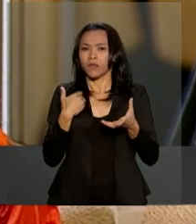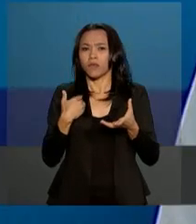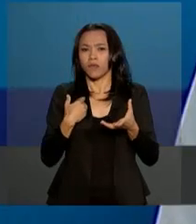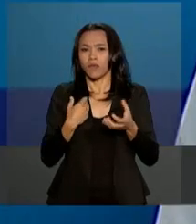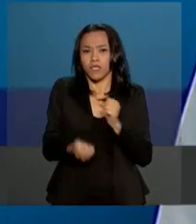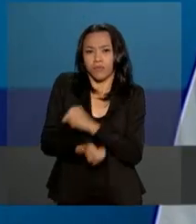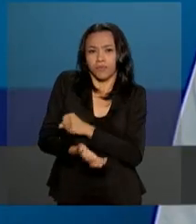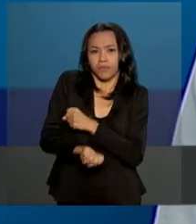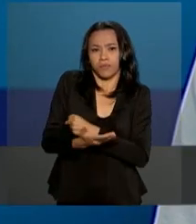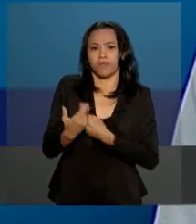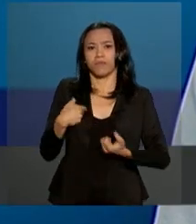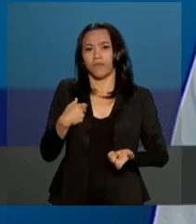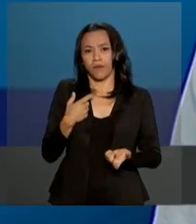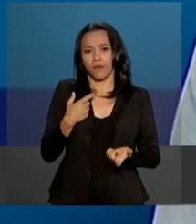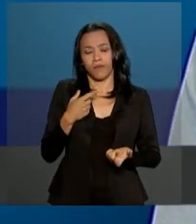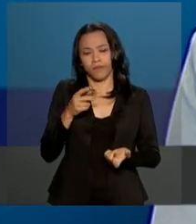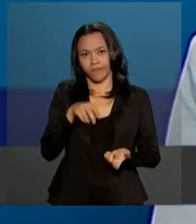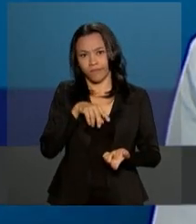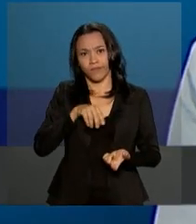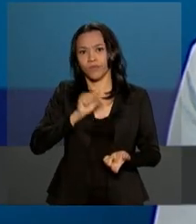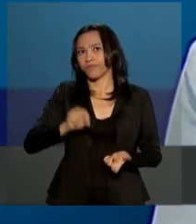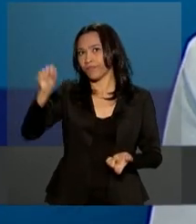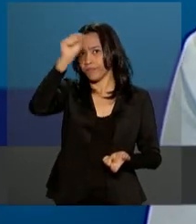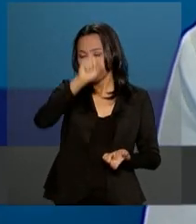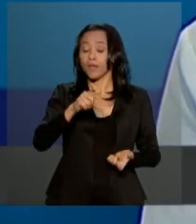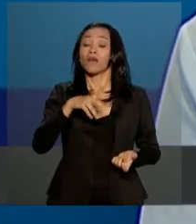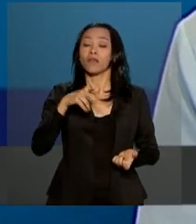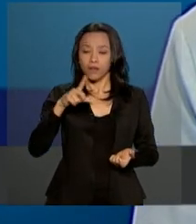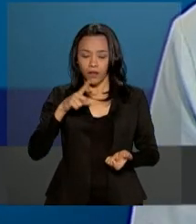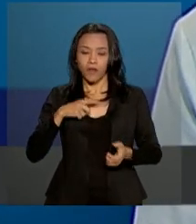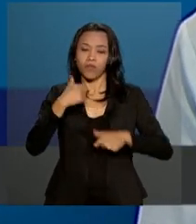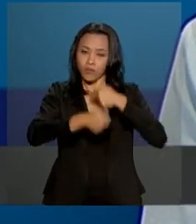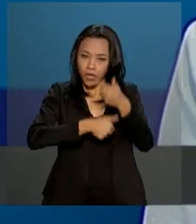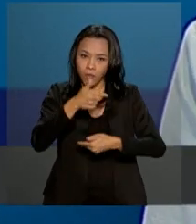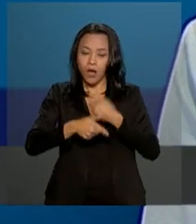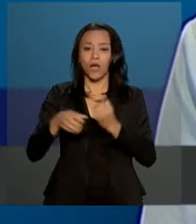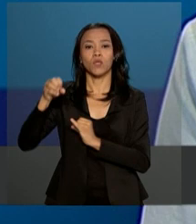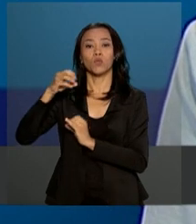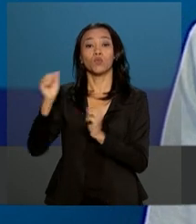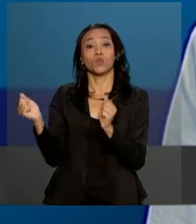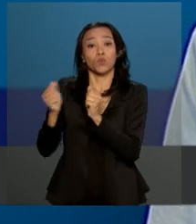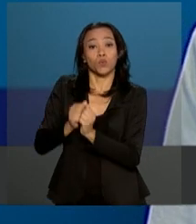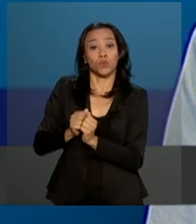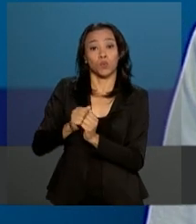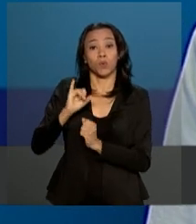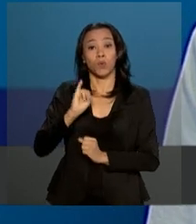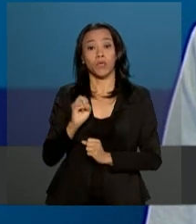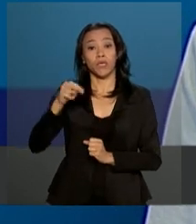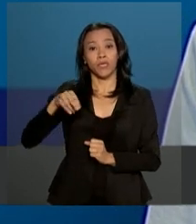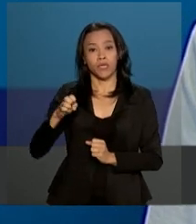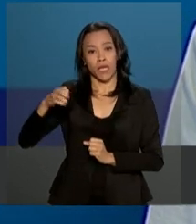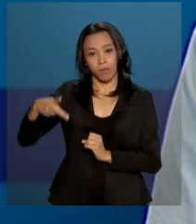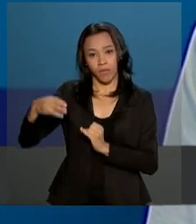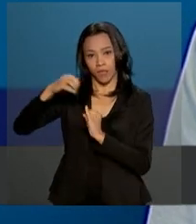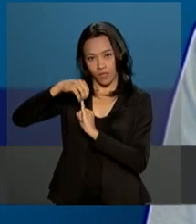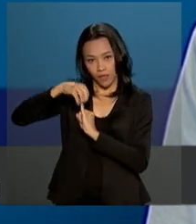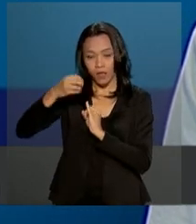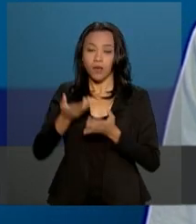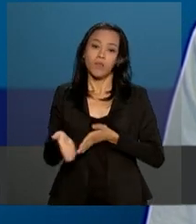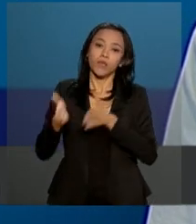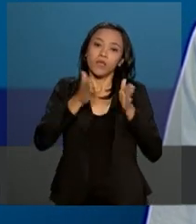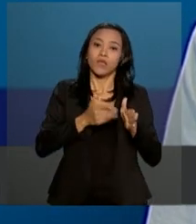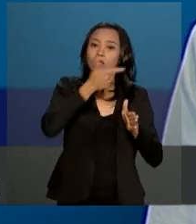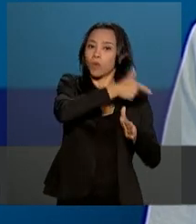realizado um trabalho prévio junto com o inep ea polícia federal onde foi feito o cruzamento de alguns dados de